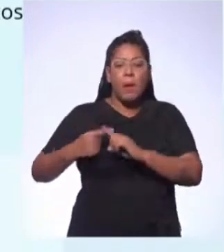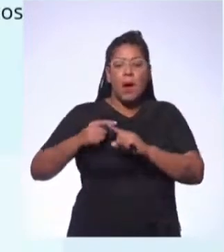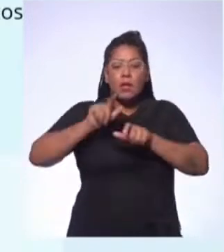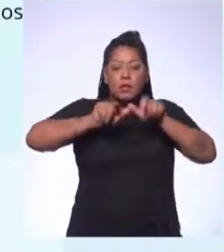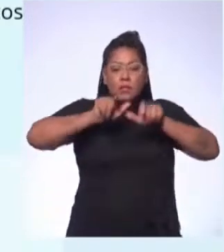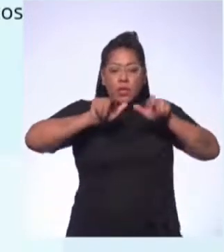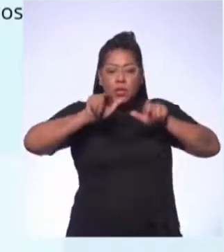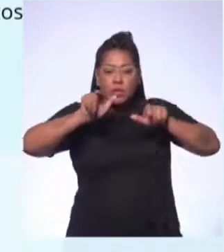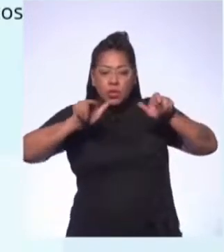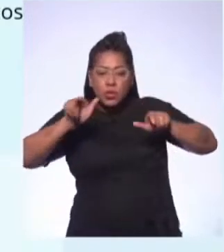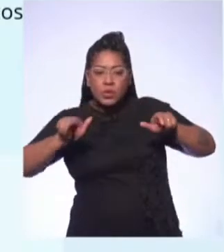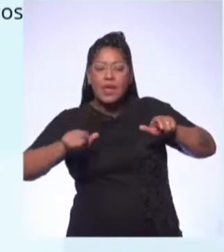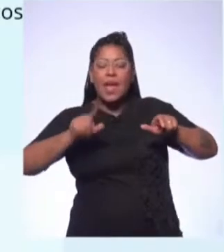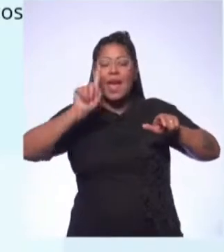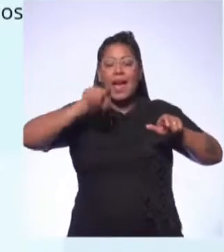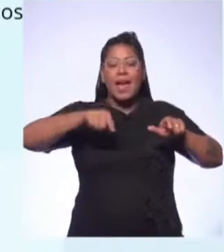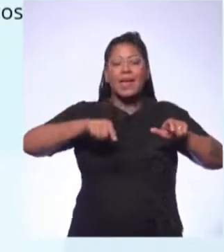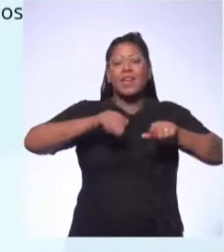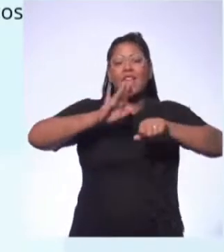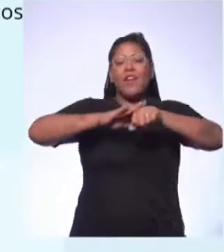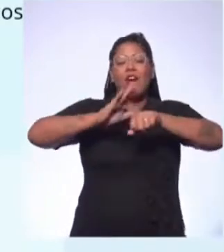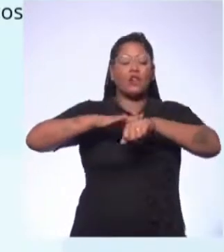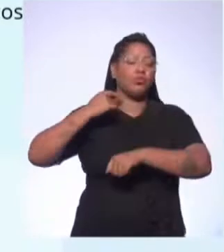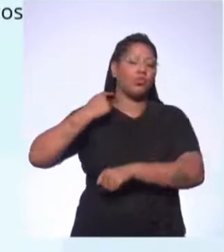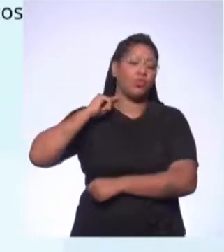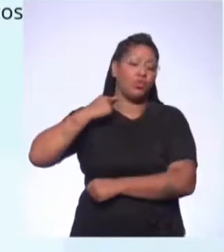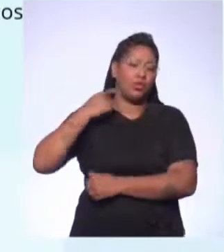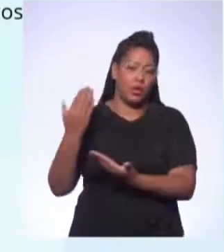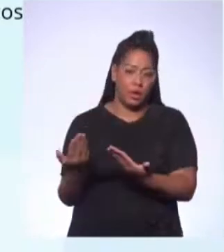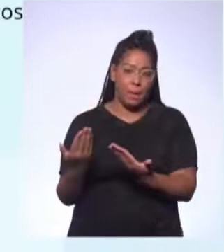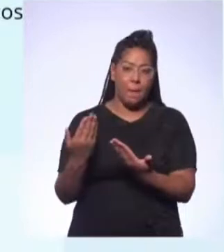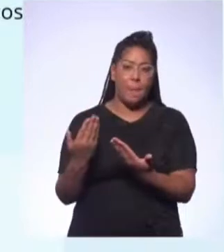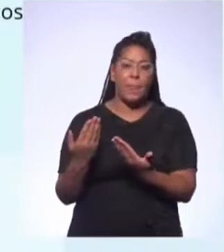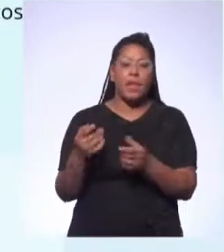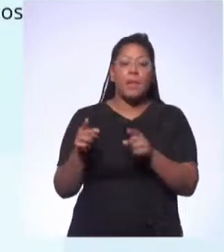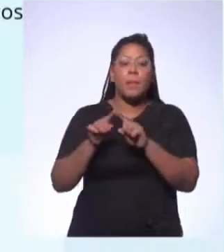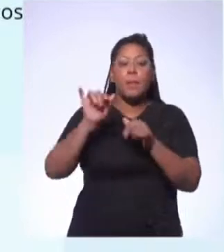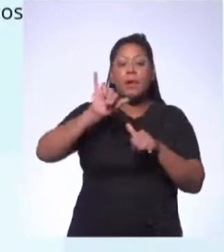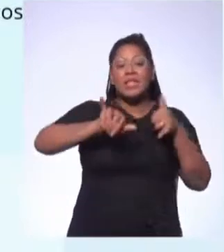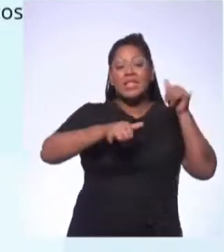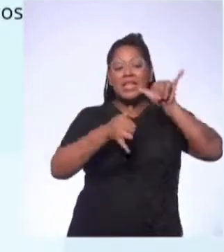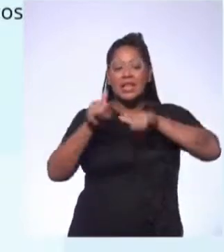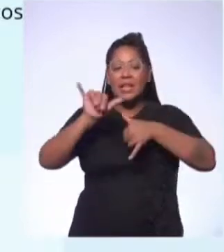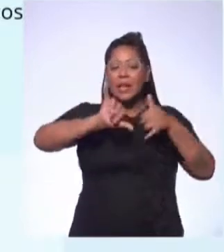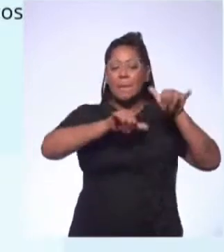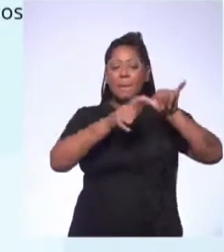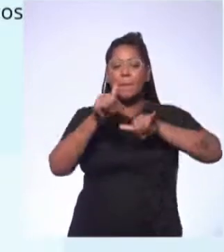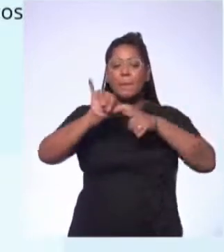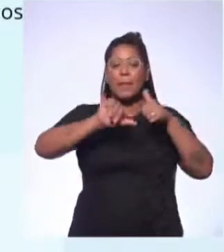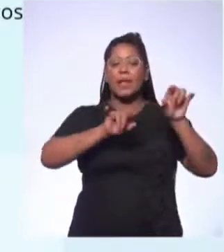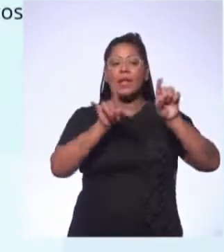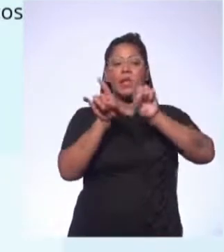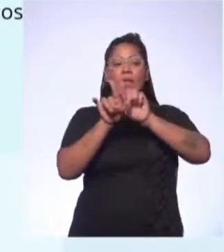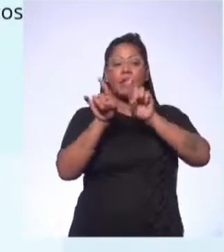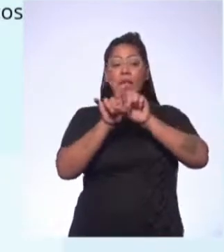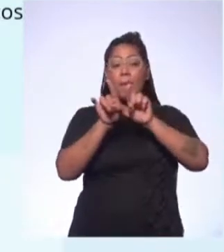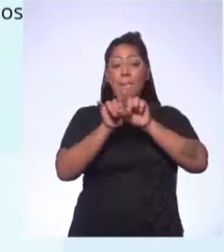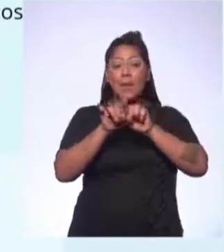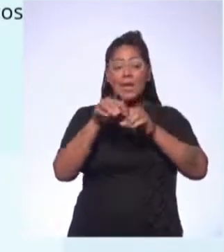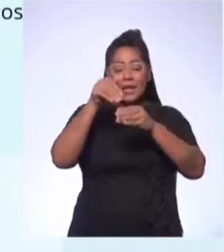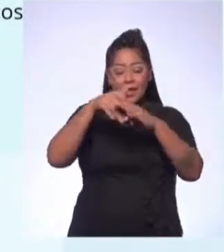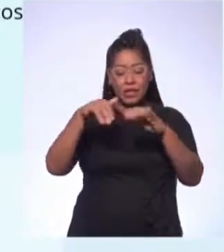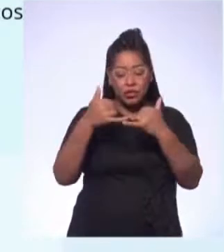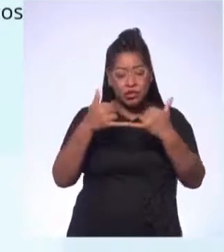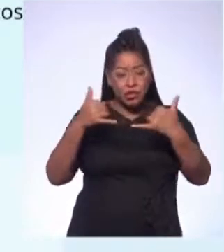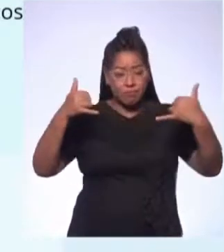são os poluentes, podendo ser de natureza química, genética ou na forma de energia. A